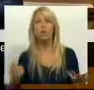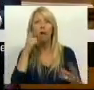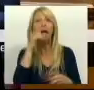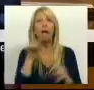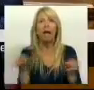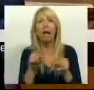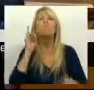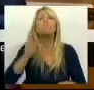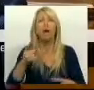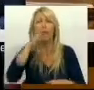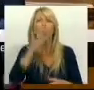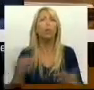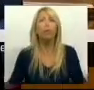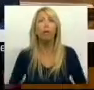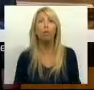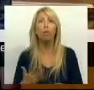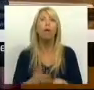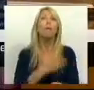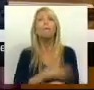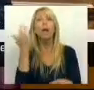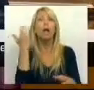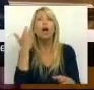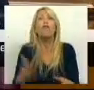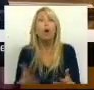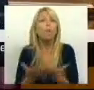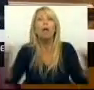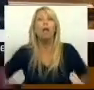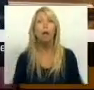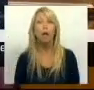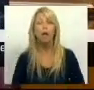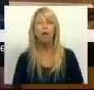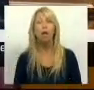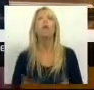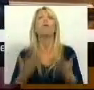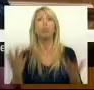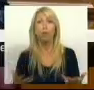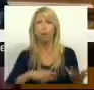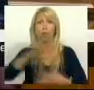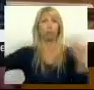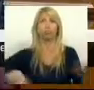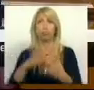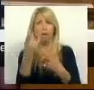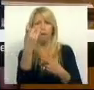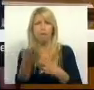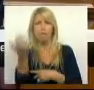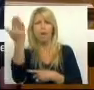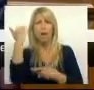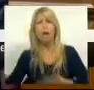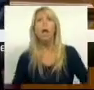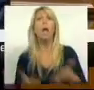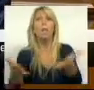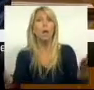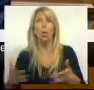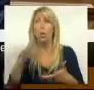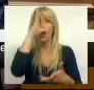facto manda neste governo em pré-reforma. Porque o desnorte tomou conta do governo. Falta rumo a este governo sem norte